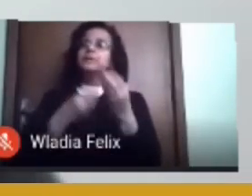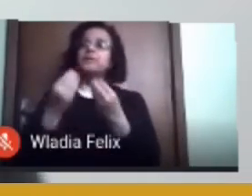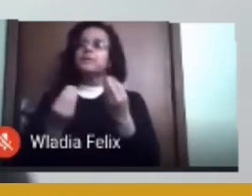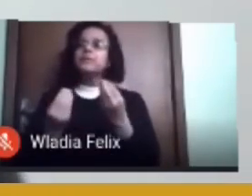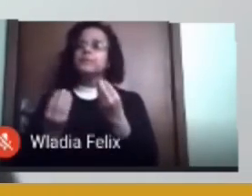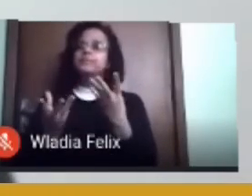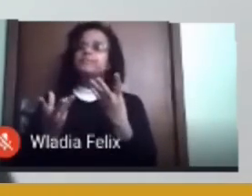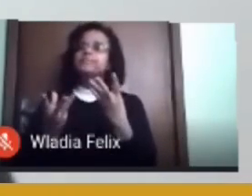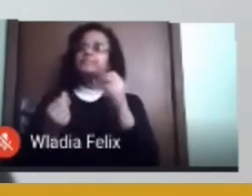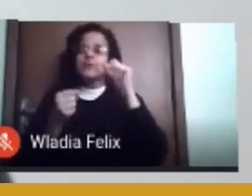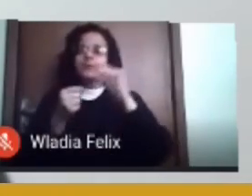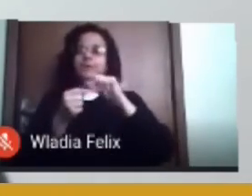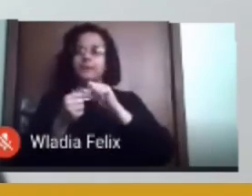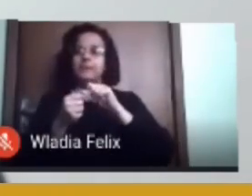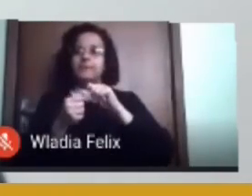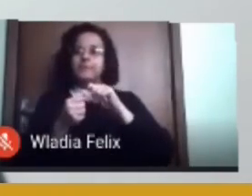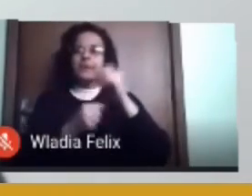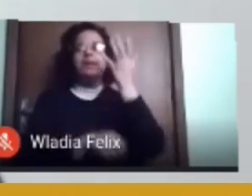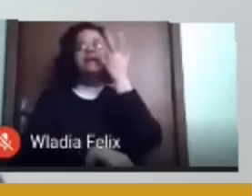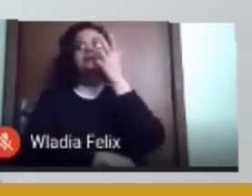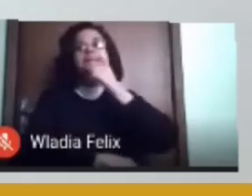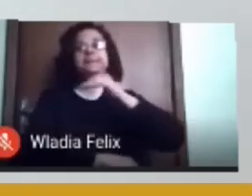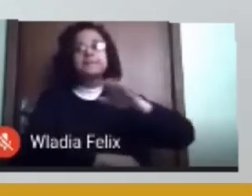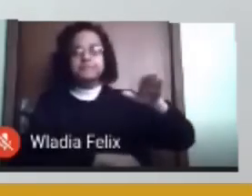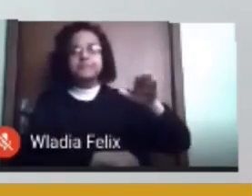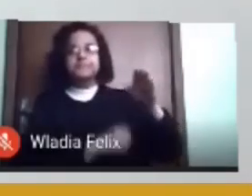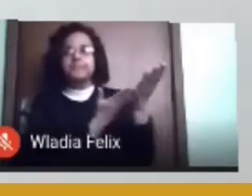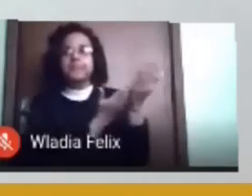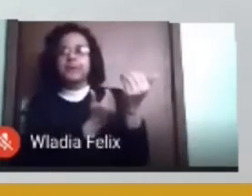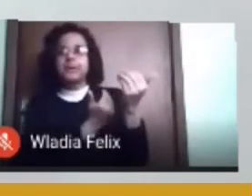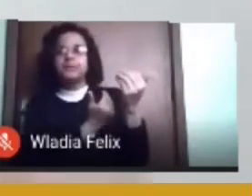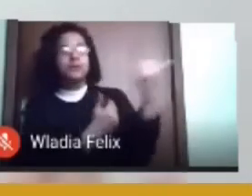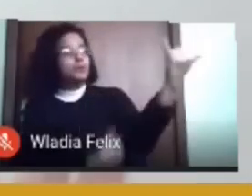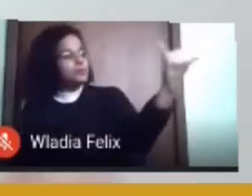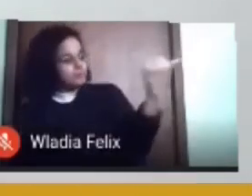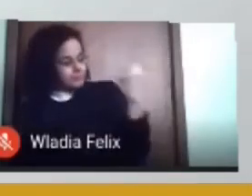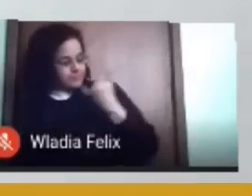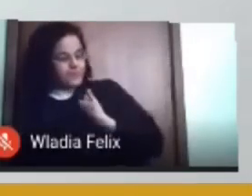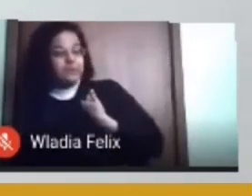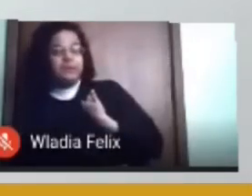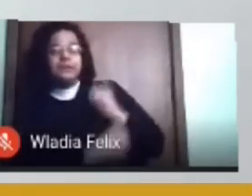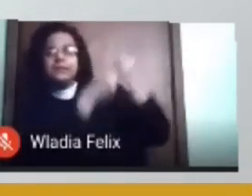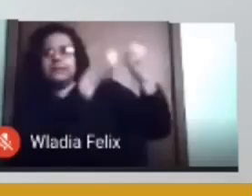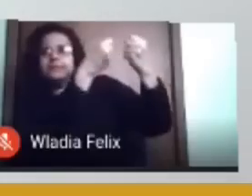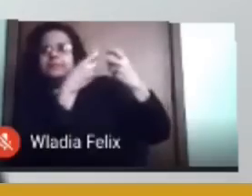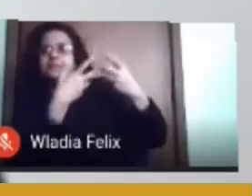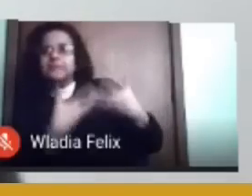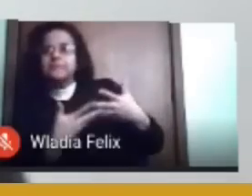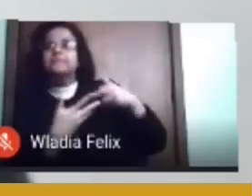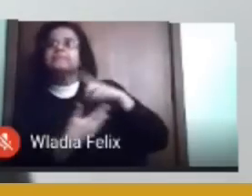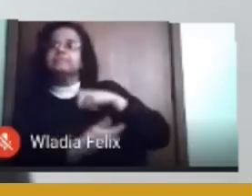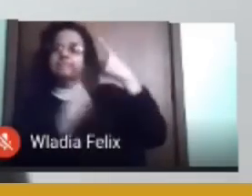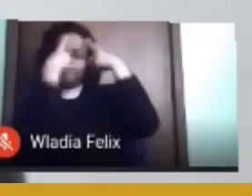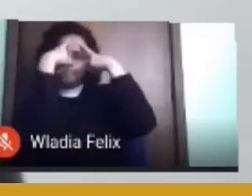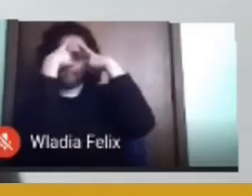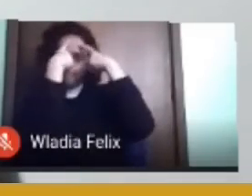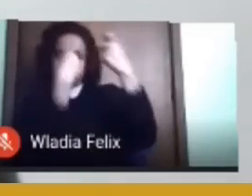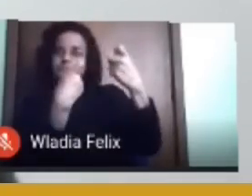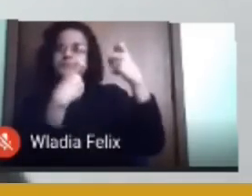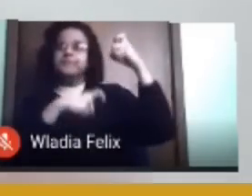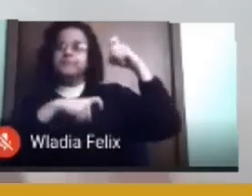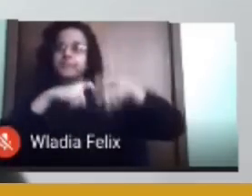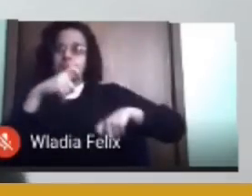relata uma violência sexual? Primeiro de tudo, nós temos que ser imparcial, evitar o julgamento, tá? Em